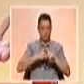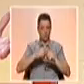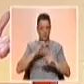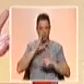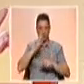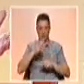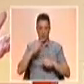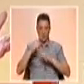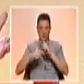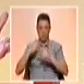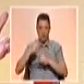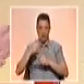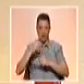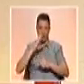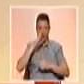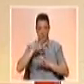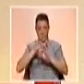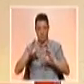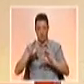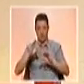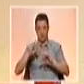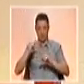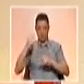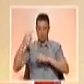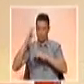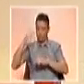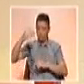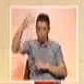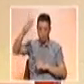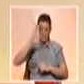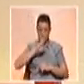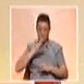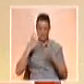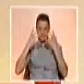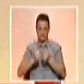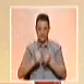calhar, em menos de uma geração. Basta pensar se os períodos de seca